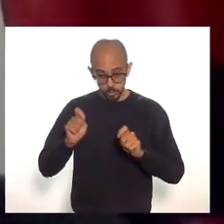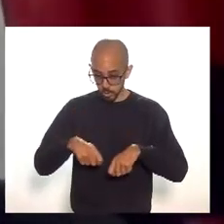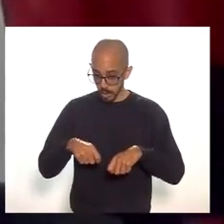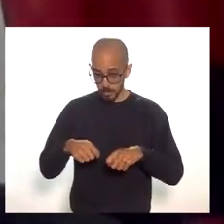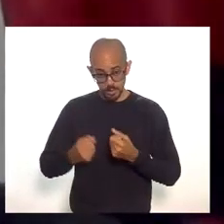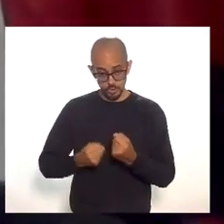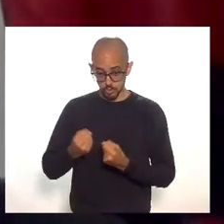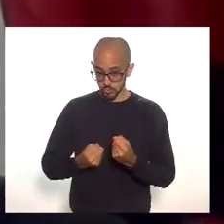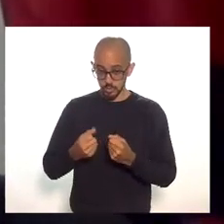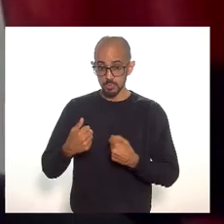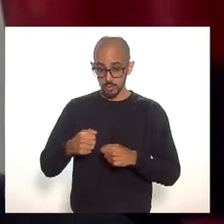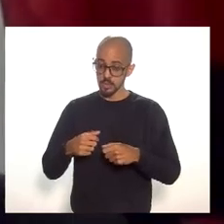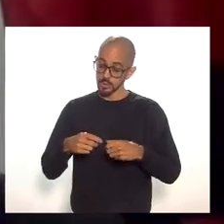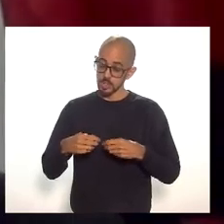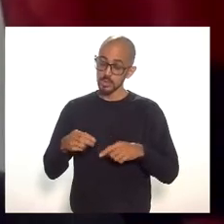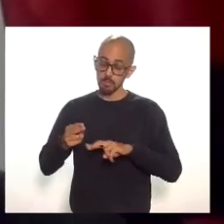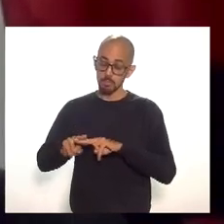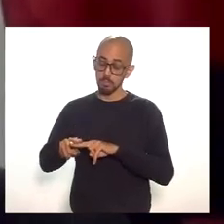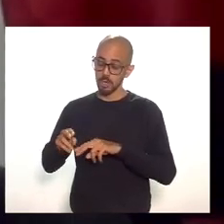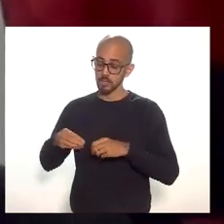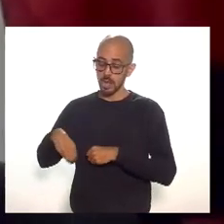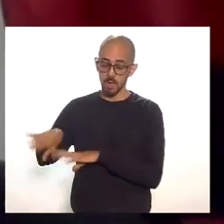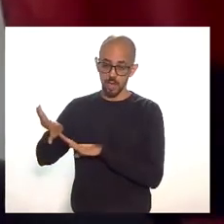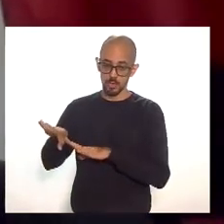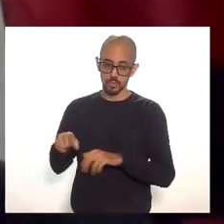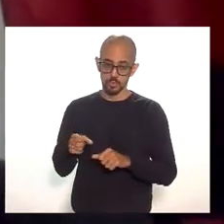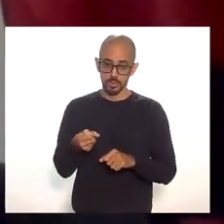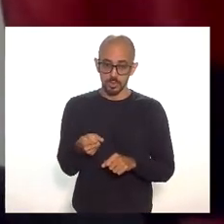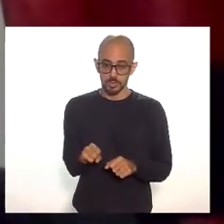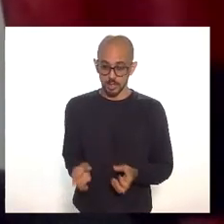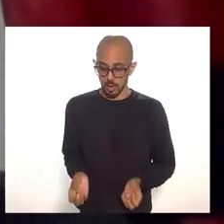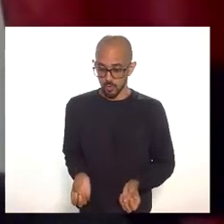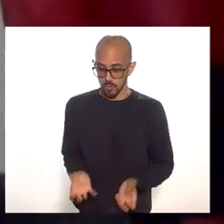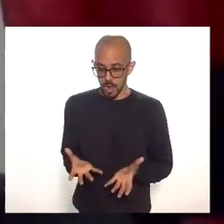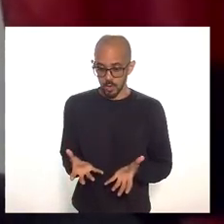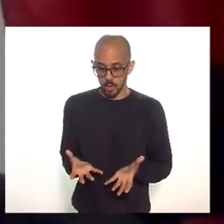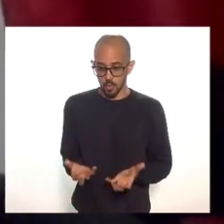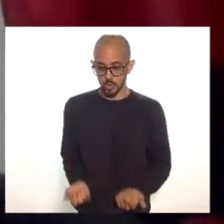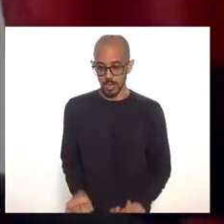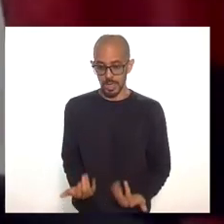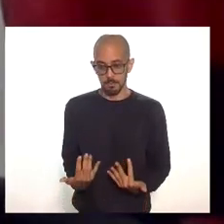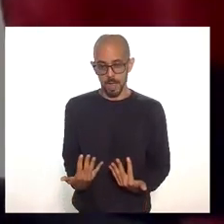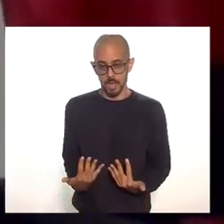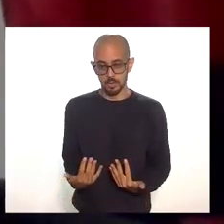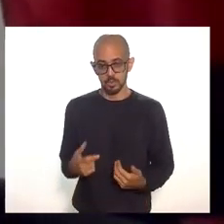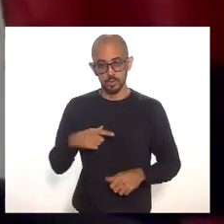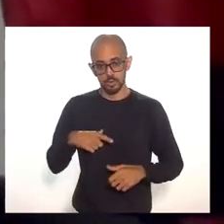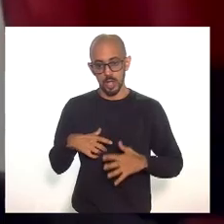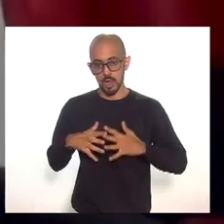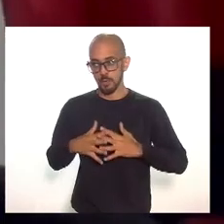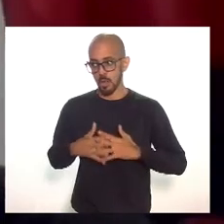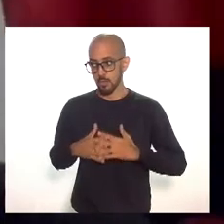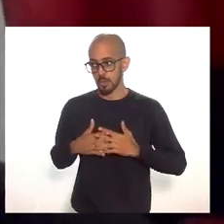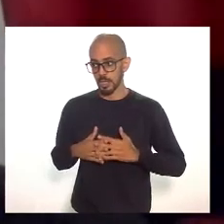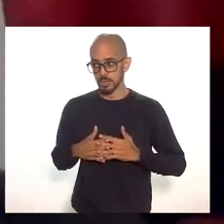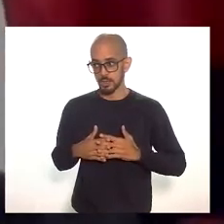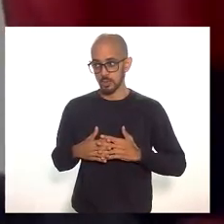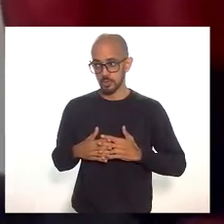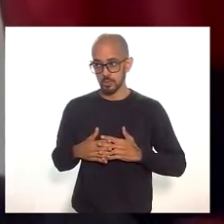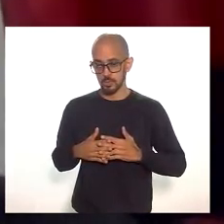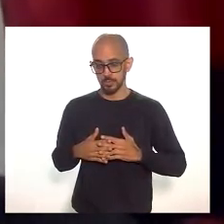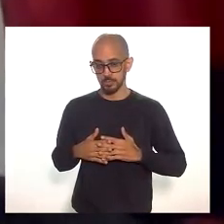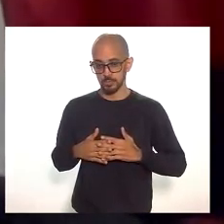aqui, né? O farol queimado traz implicação à